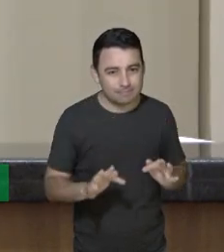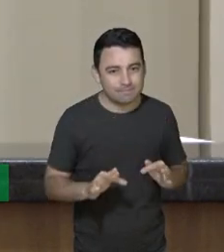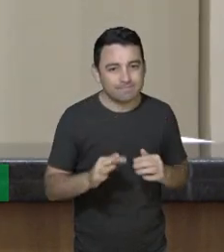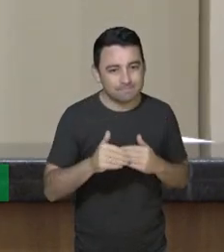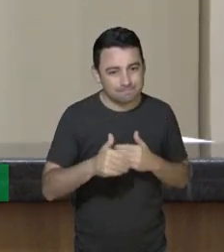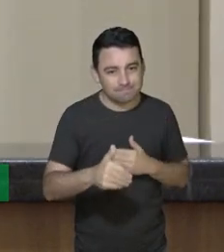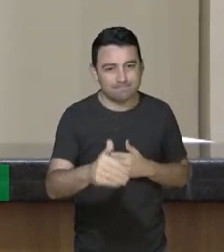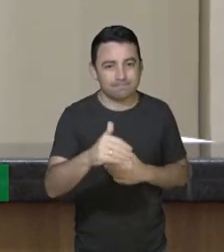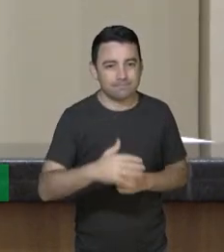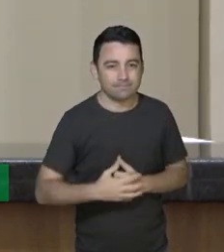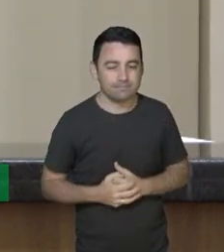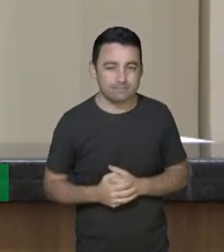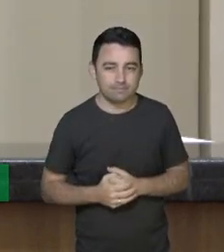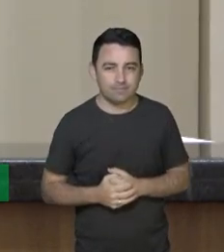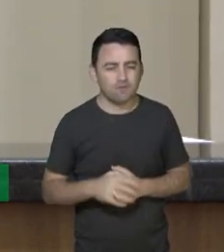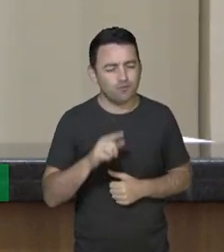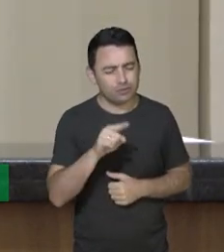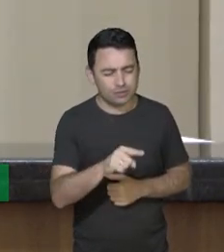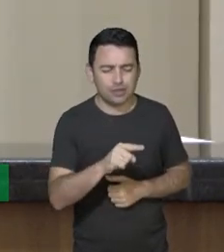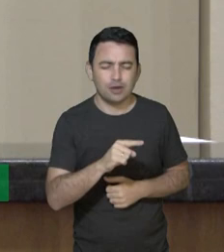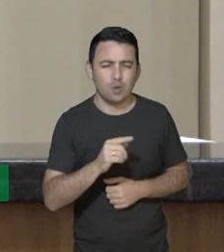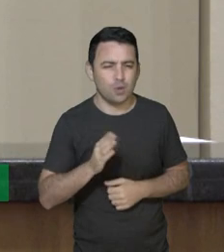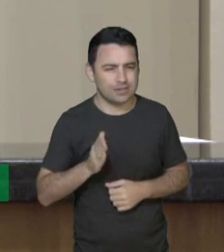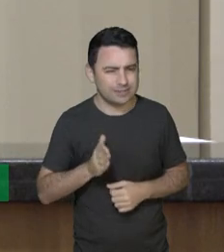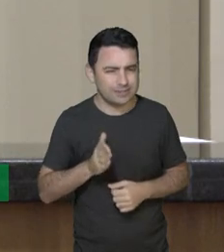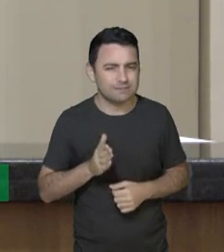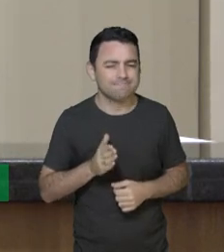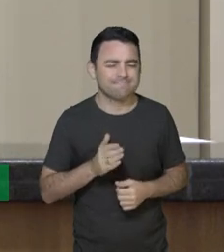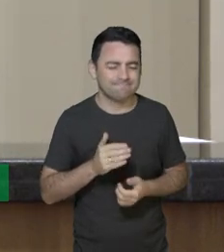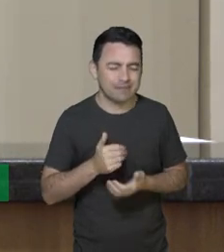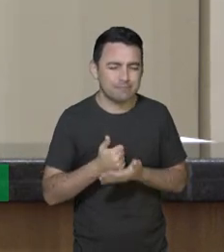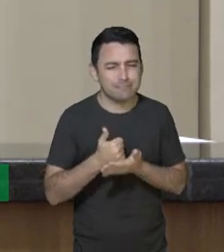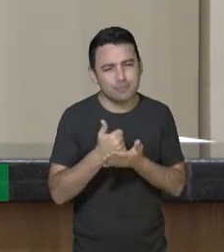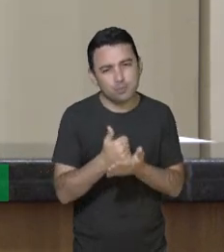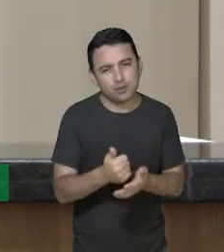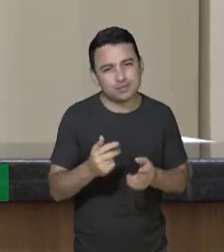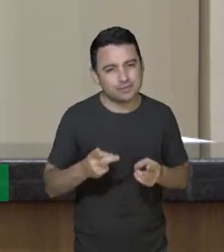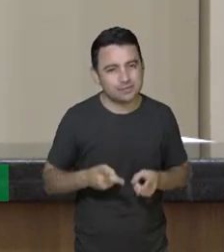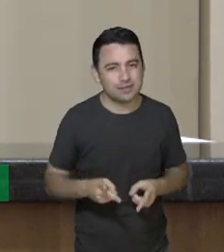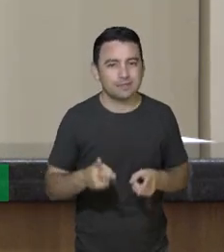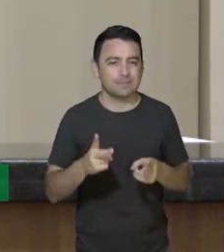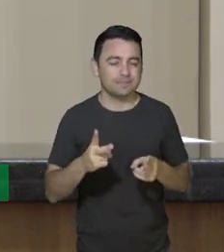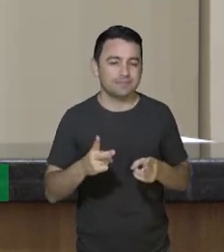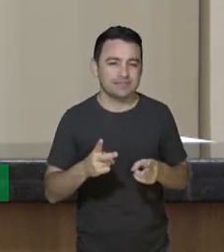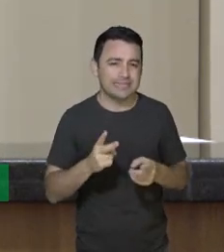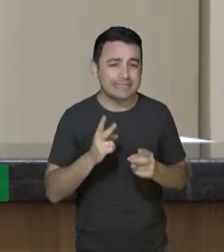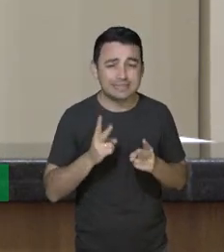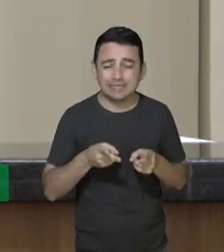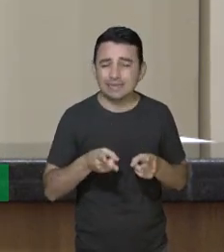que tem, uma pessoa de coração, uma pessoa de lealdade, uma pessoa que transmite